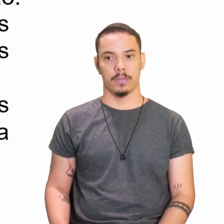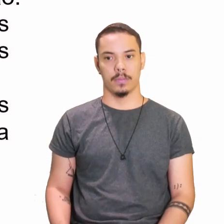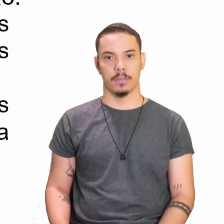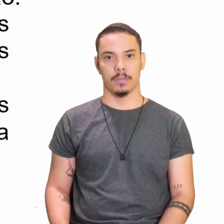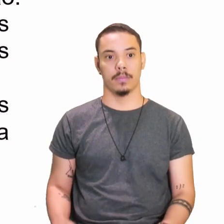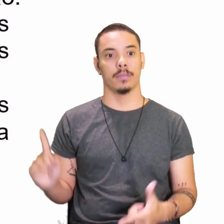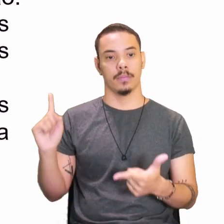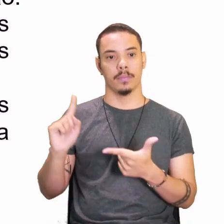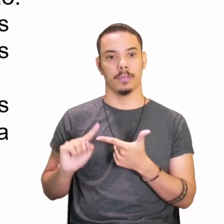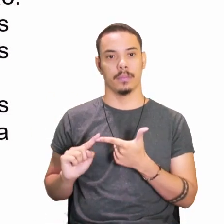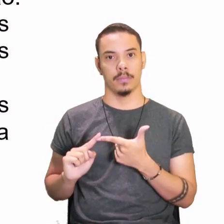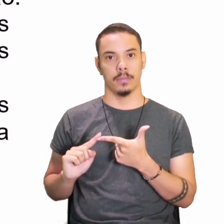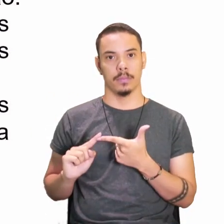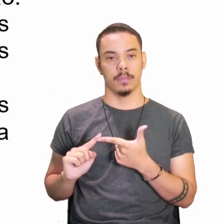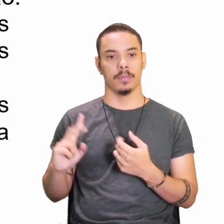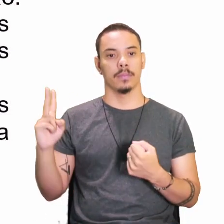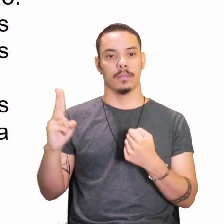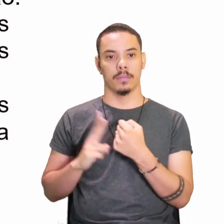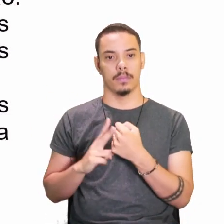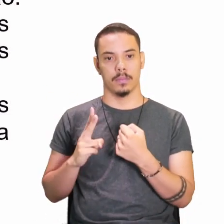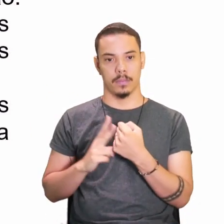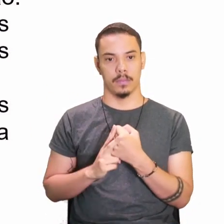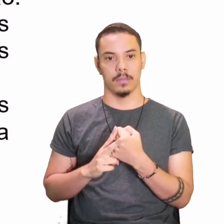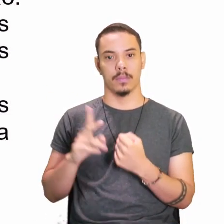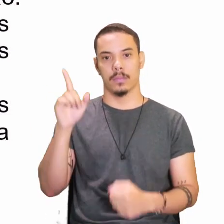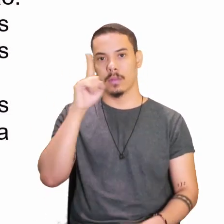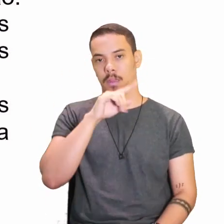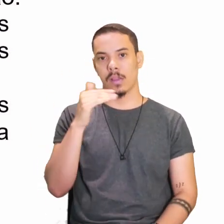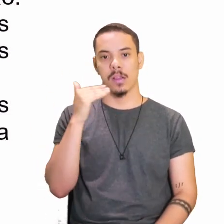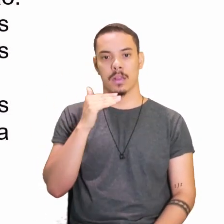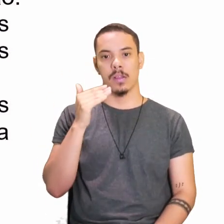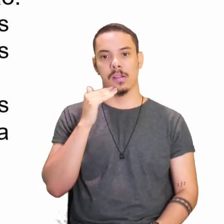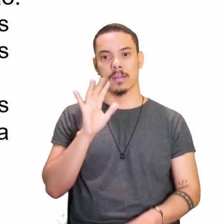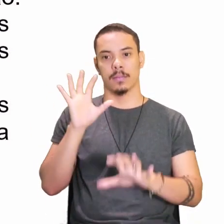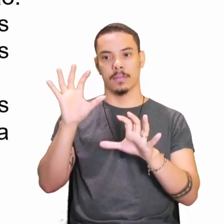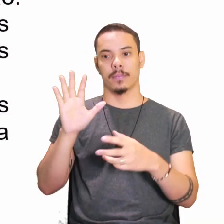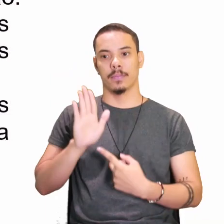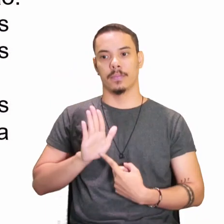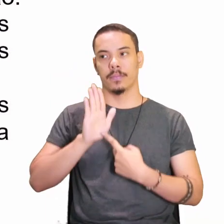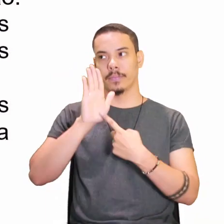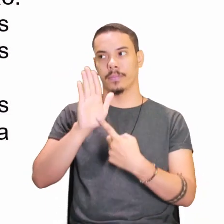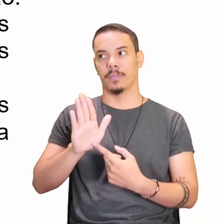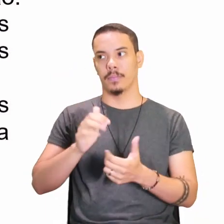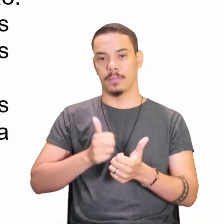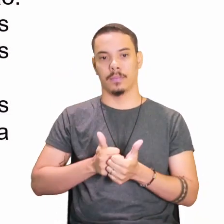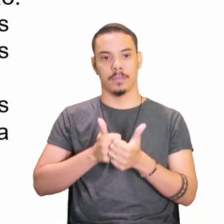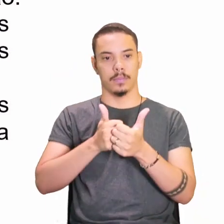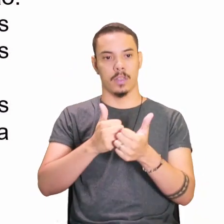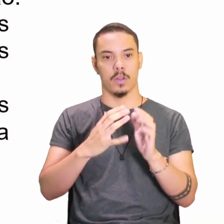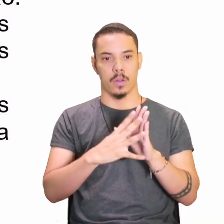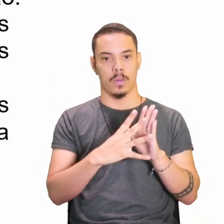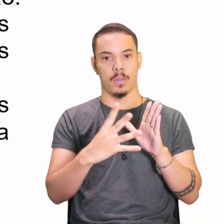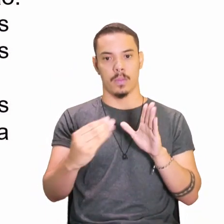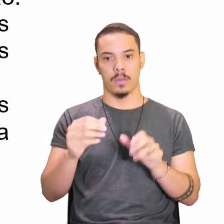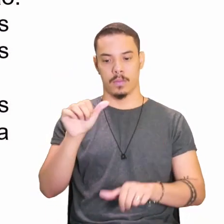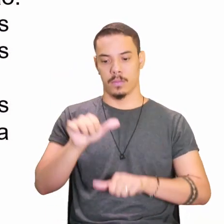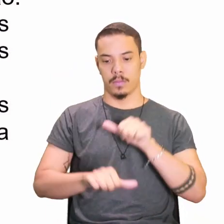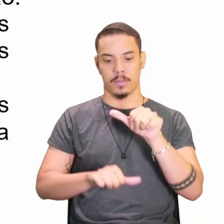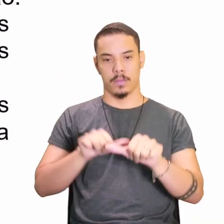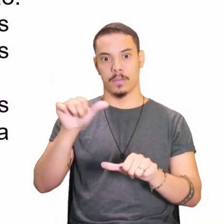dois os verbos defectivos apresentam-se de acordo com o modelo de sua